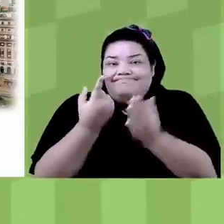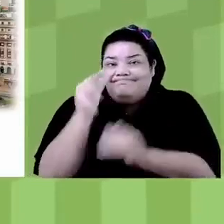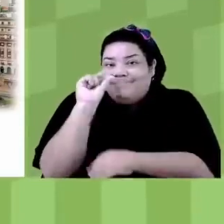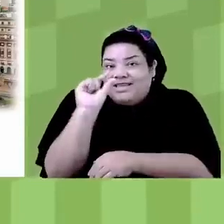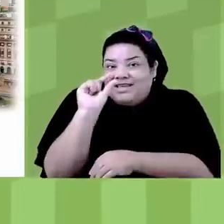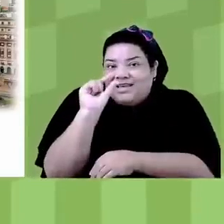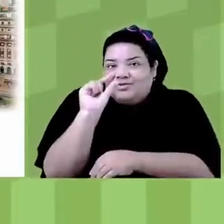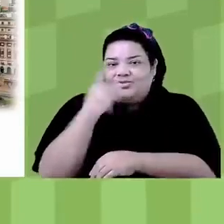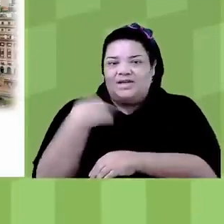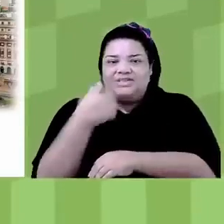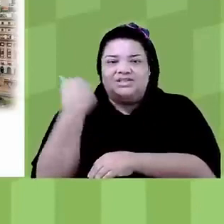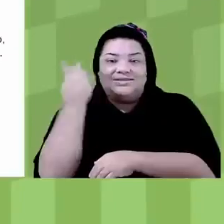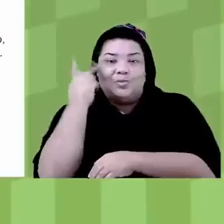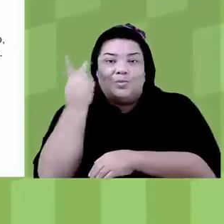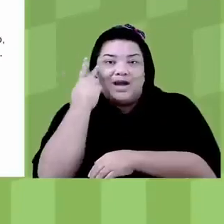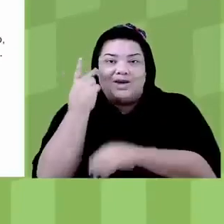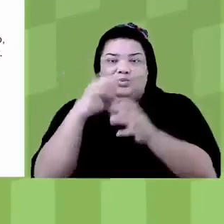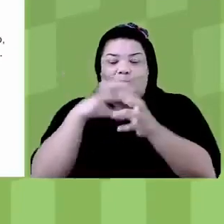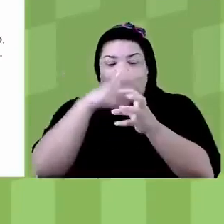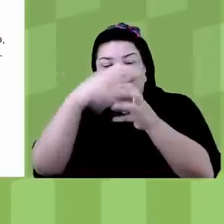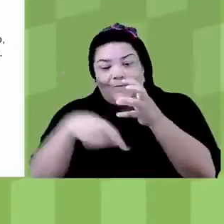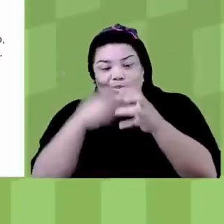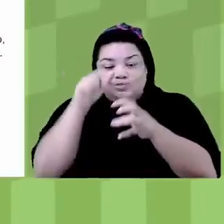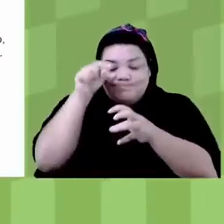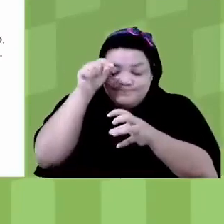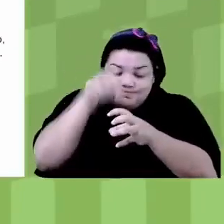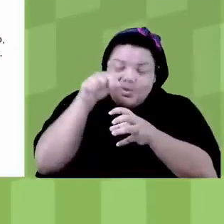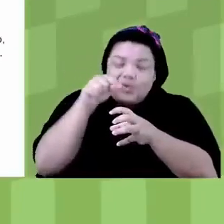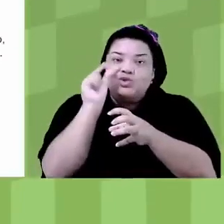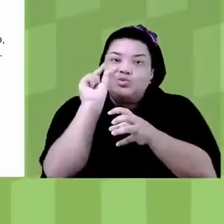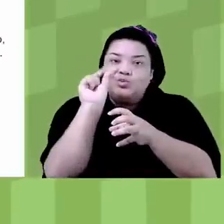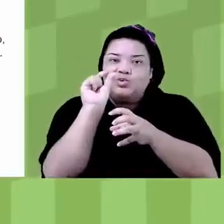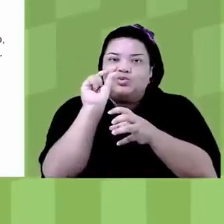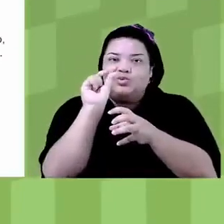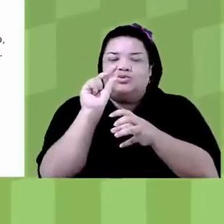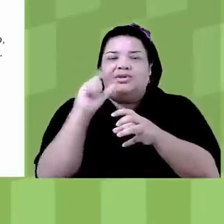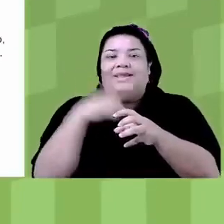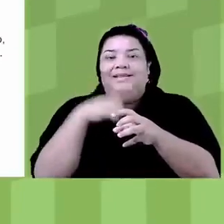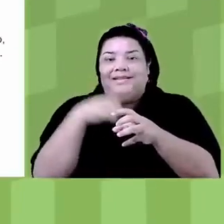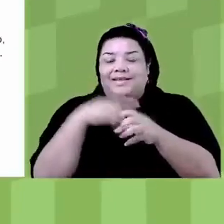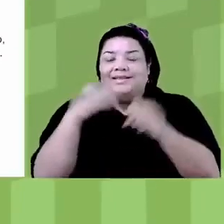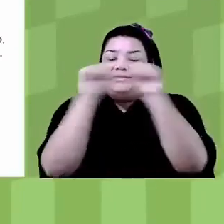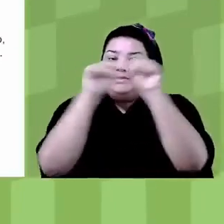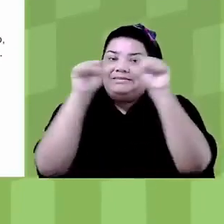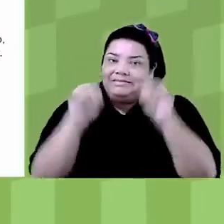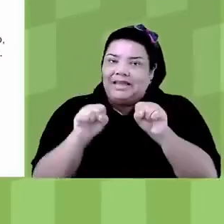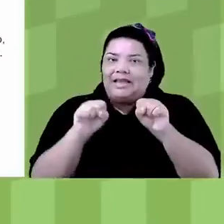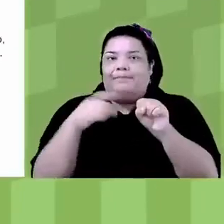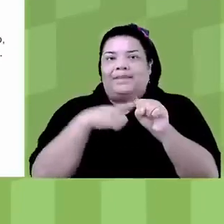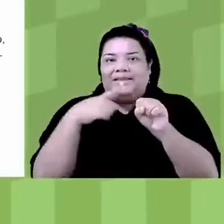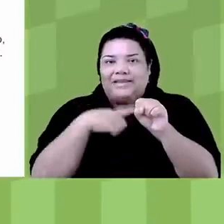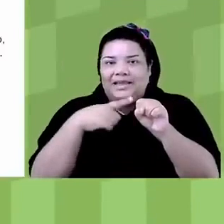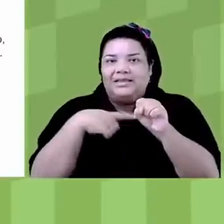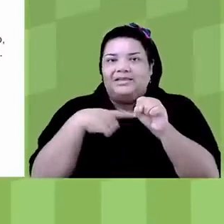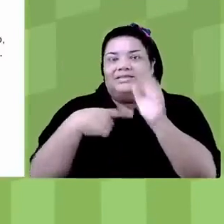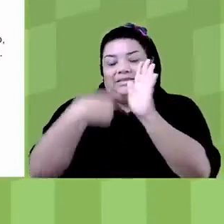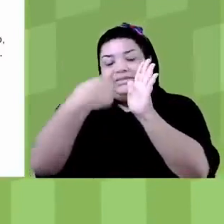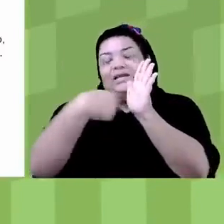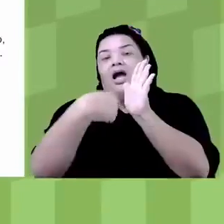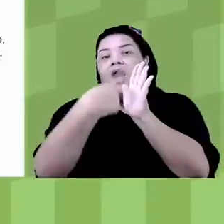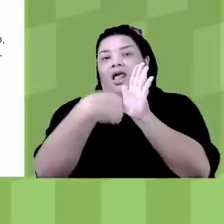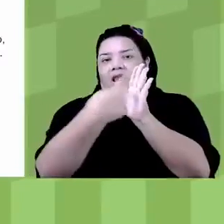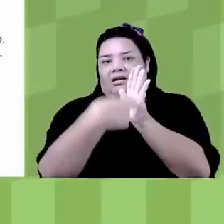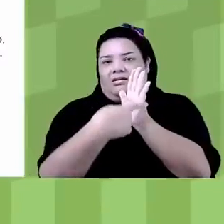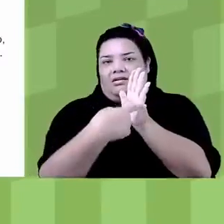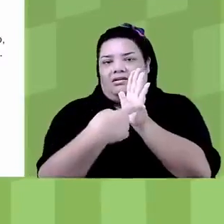questão de escala aí. Existe uma questão sistêmica que permeia todo esse assunto e que